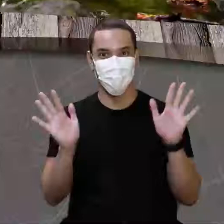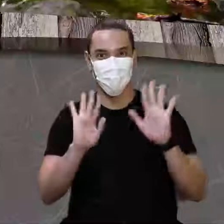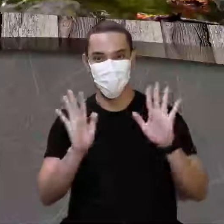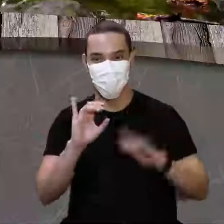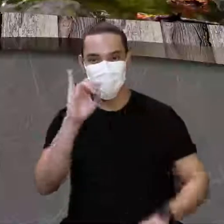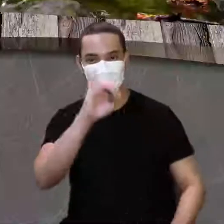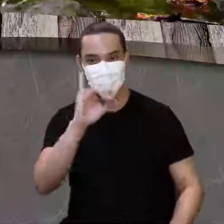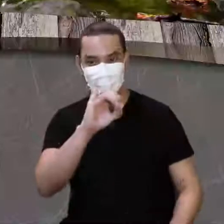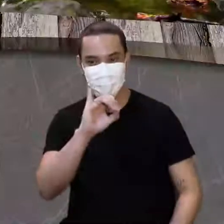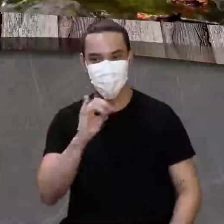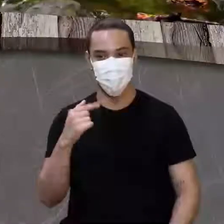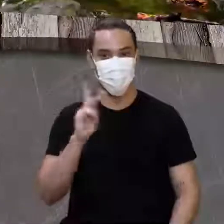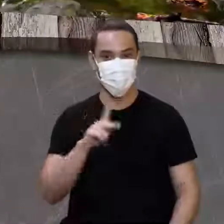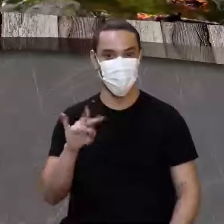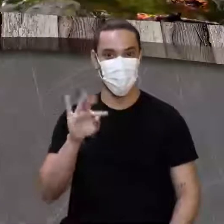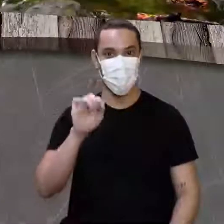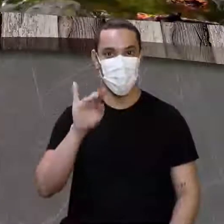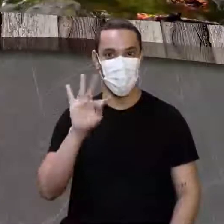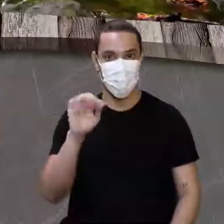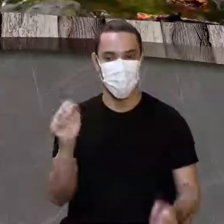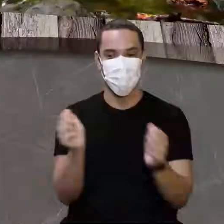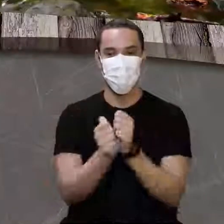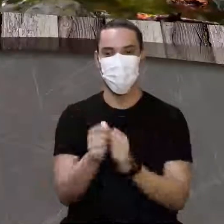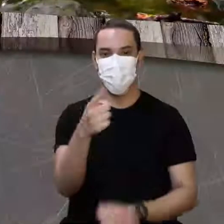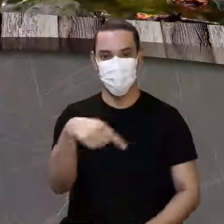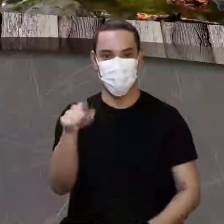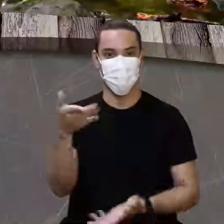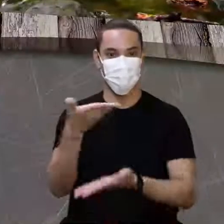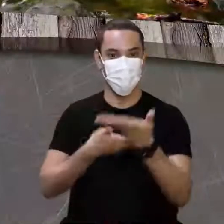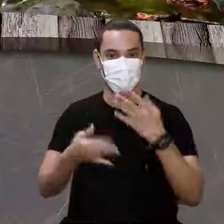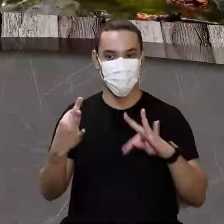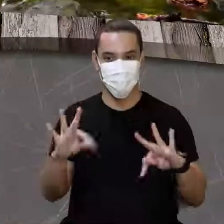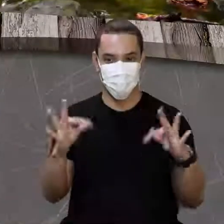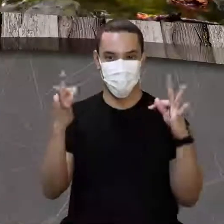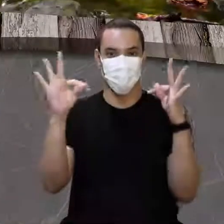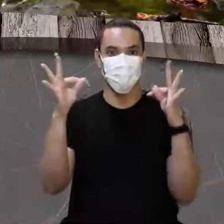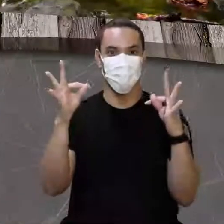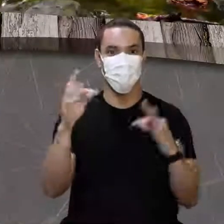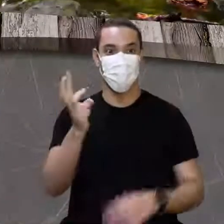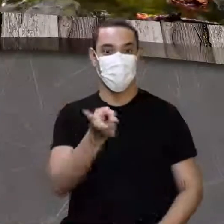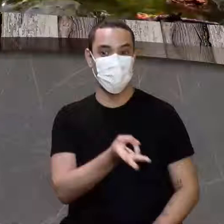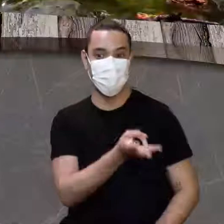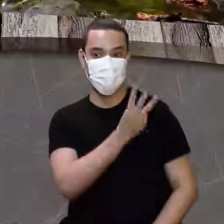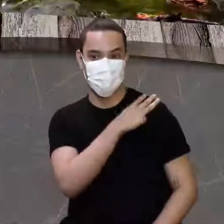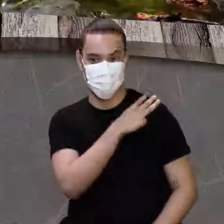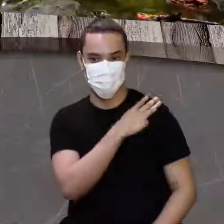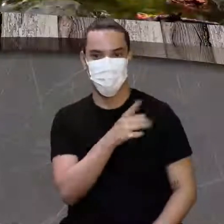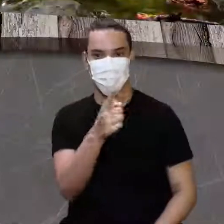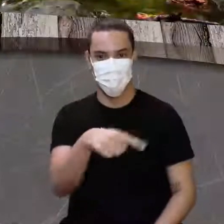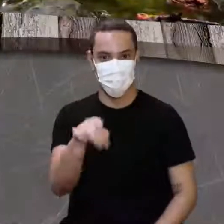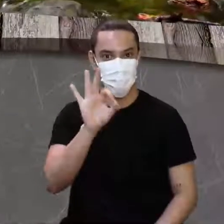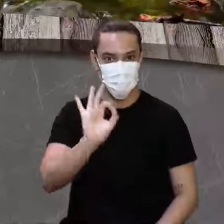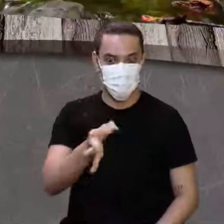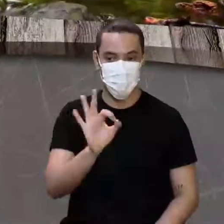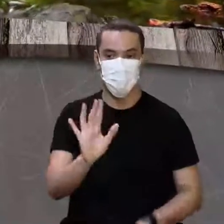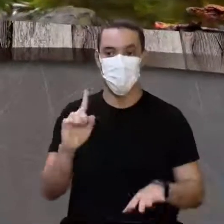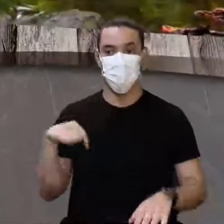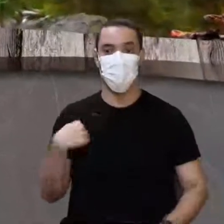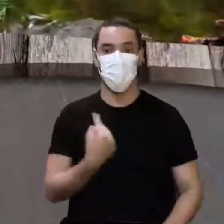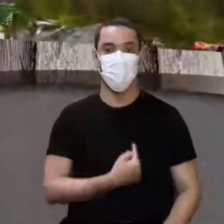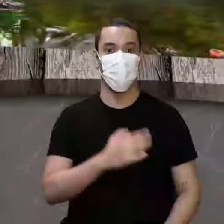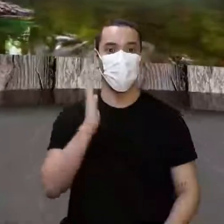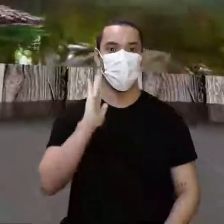Oi, galera! Professora Tabita, junto com vocês aqui, Mediação Tecnológica, terceiro ano. E nós